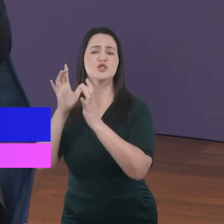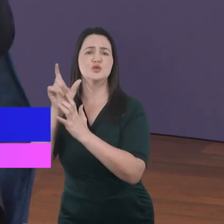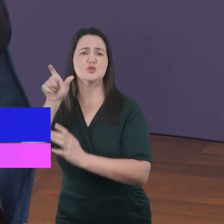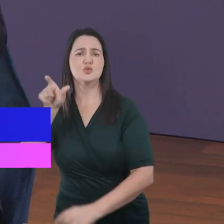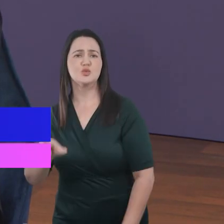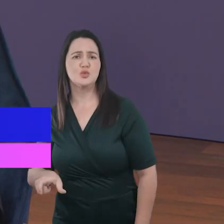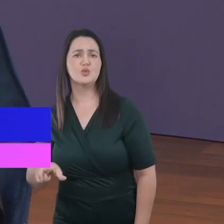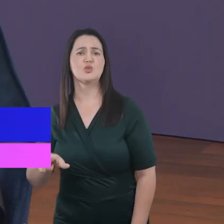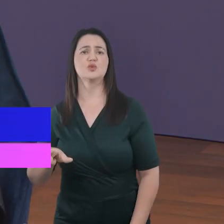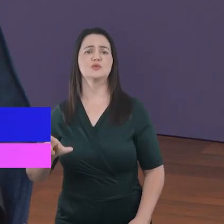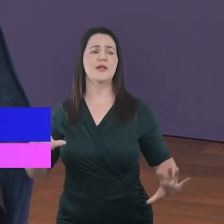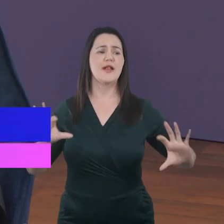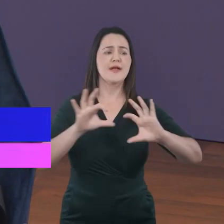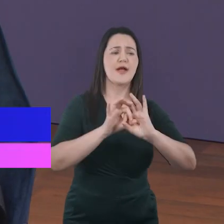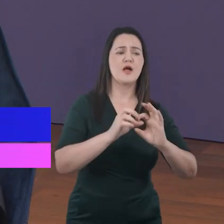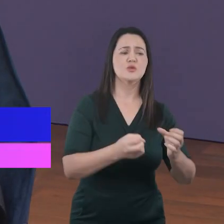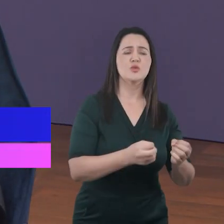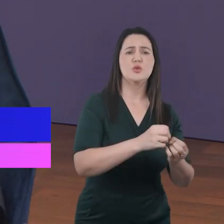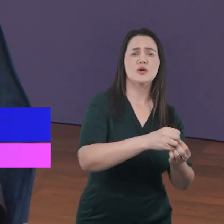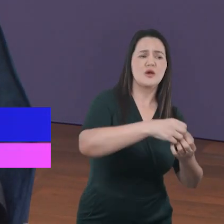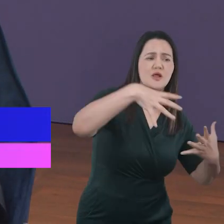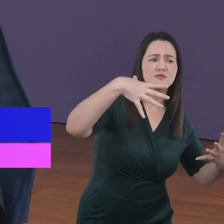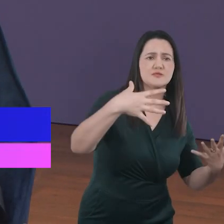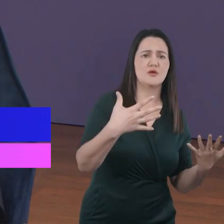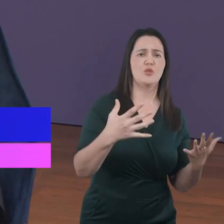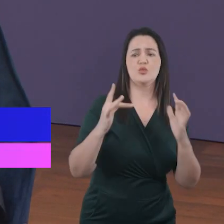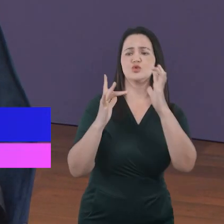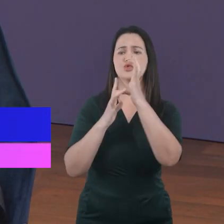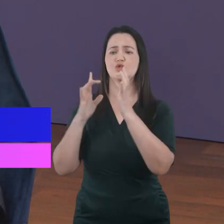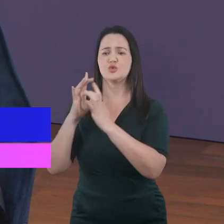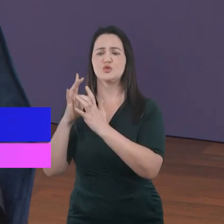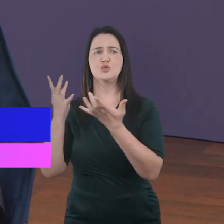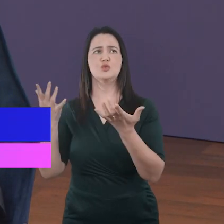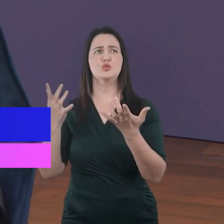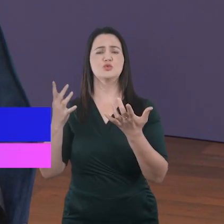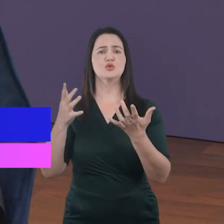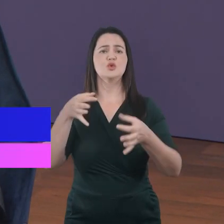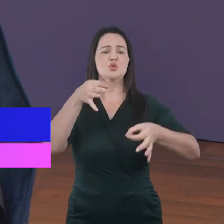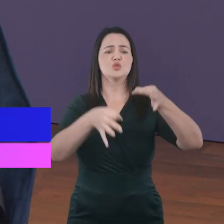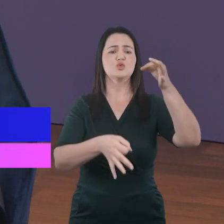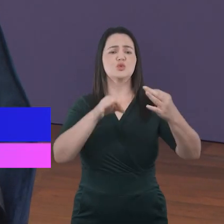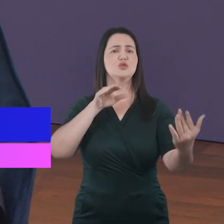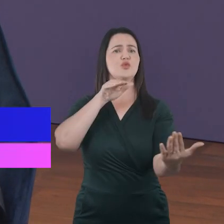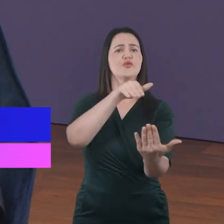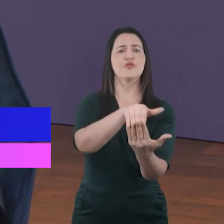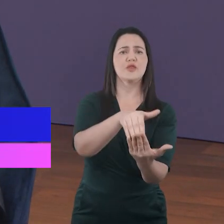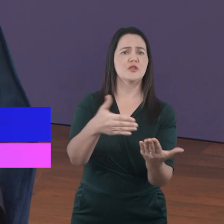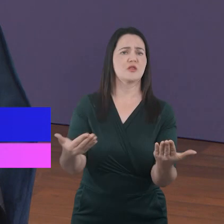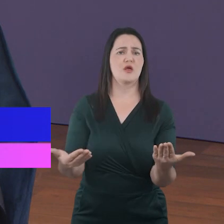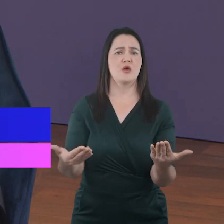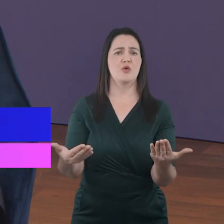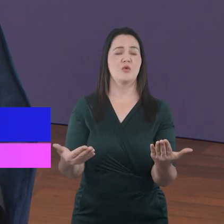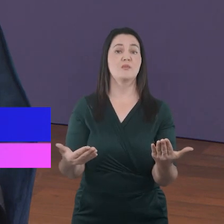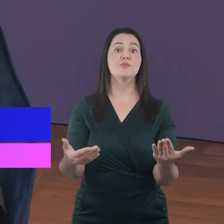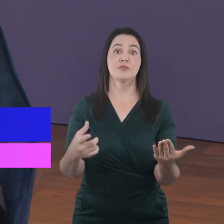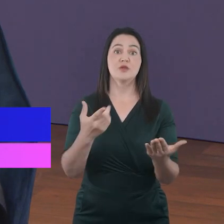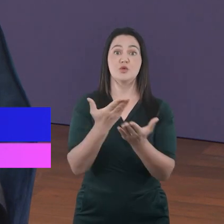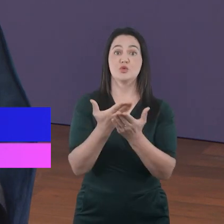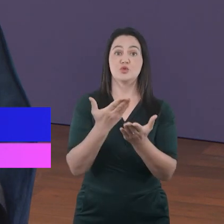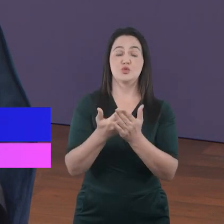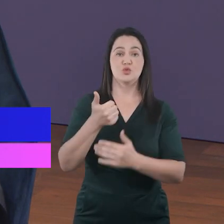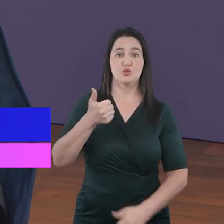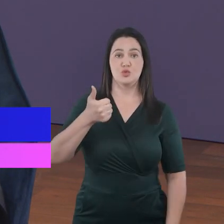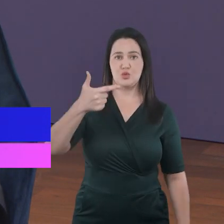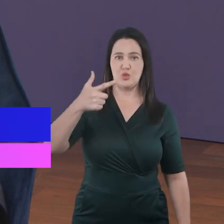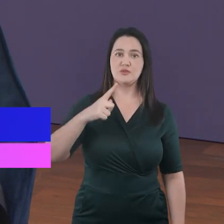entender qual é a relação de Jesus, por exemplo, com a criação, Jesus com o juízo, Jesus com a